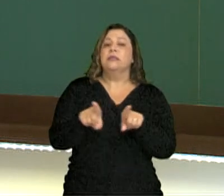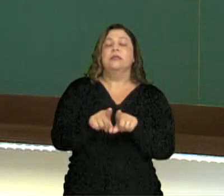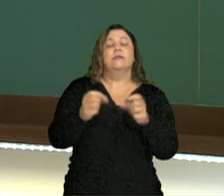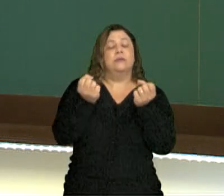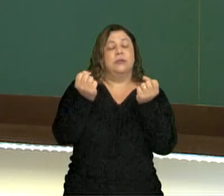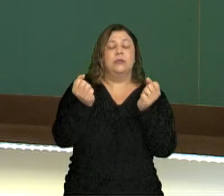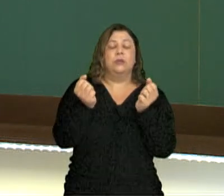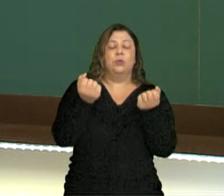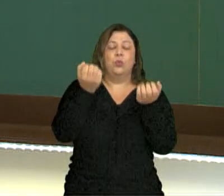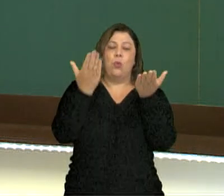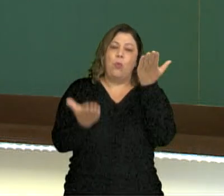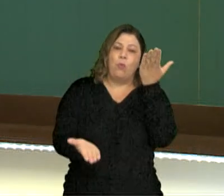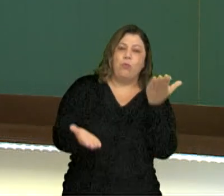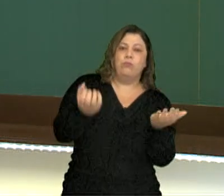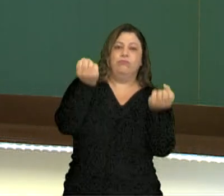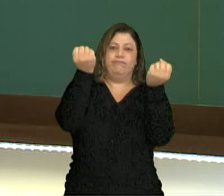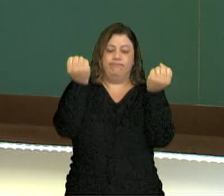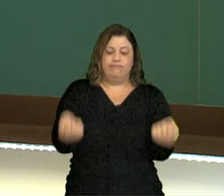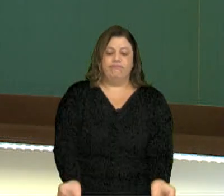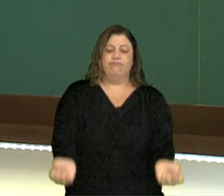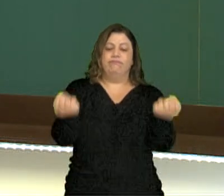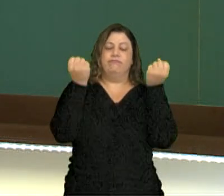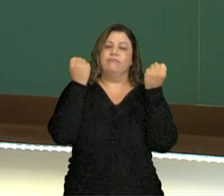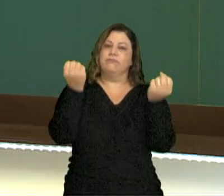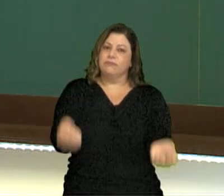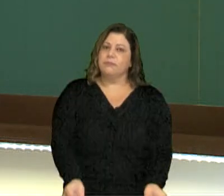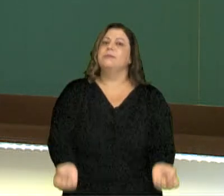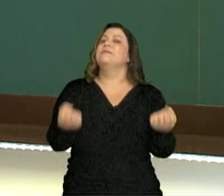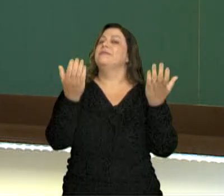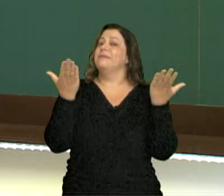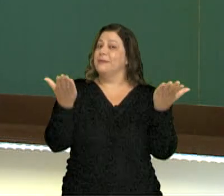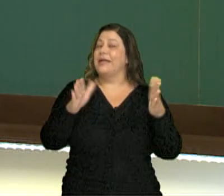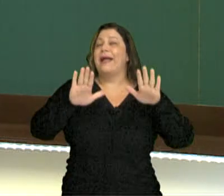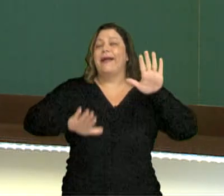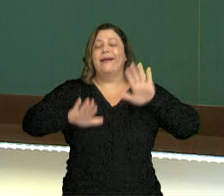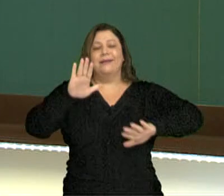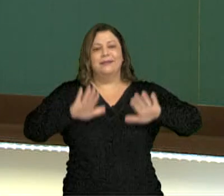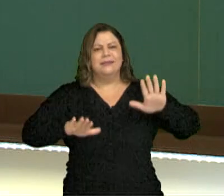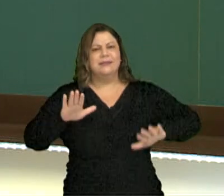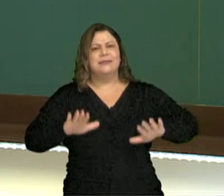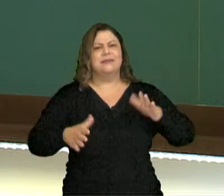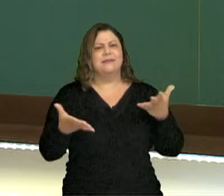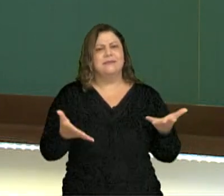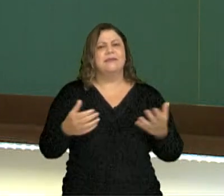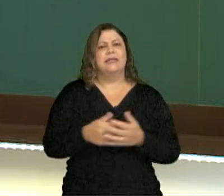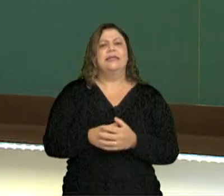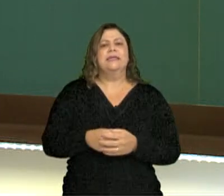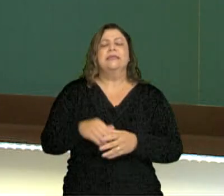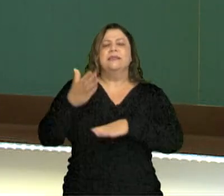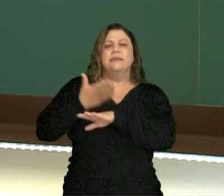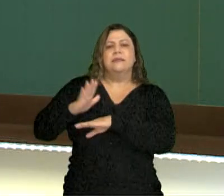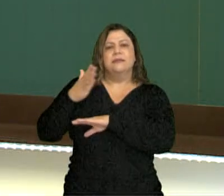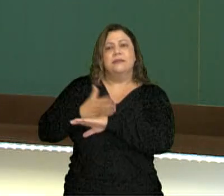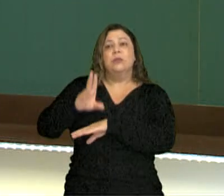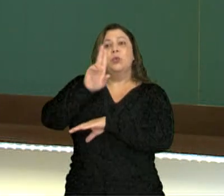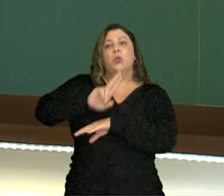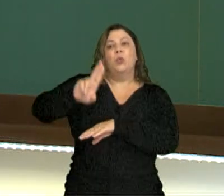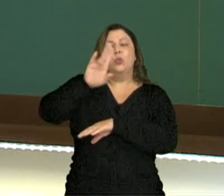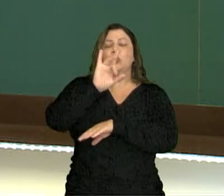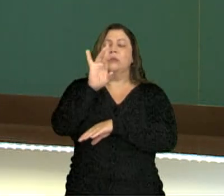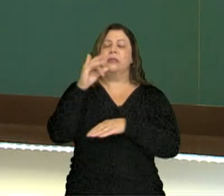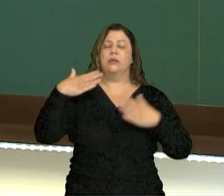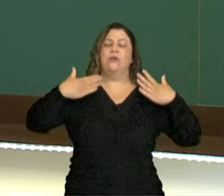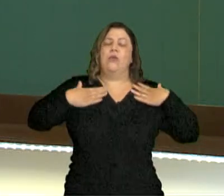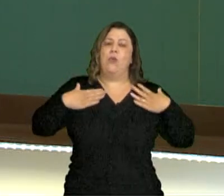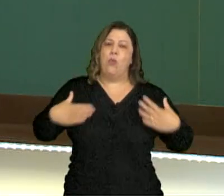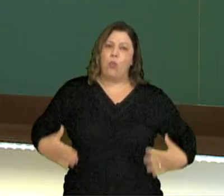Às vezes, nós temos alguns exercícios de ginástica de condicionamento físico que a gente utiliza somente o peso do nosso corpo,